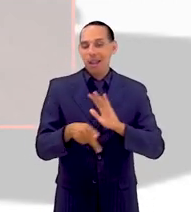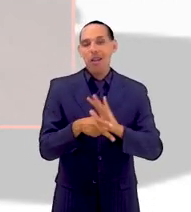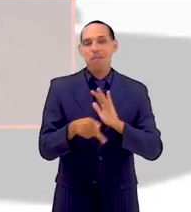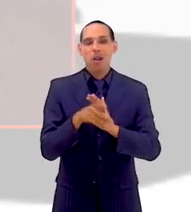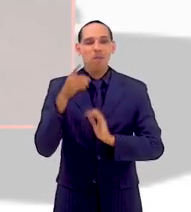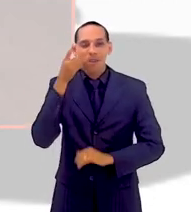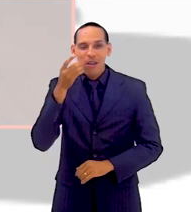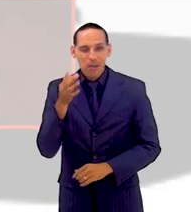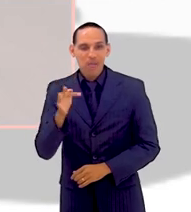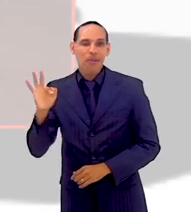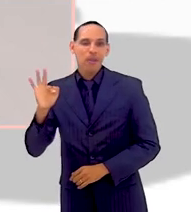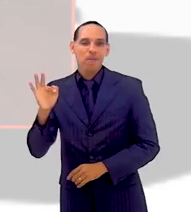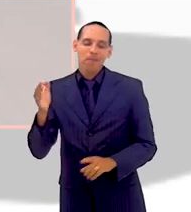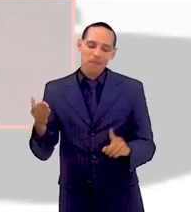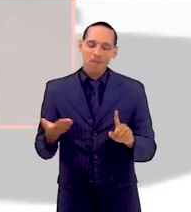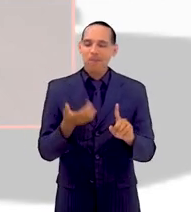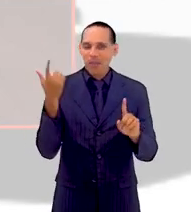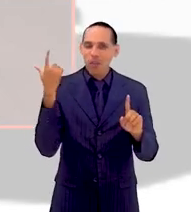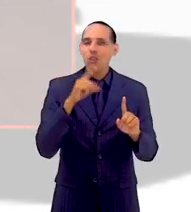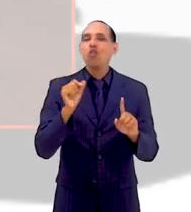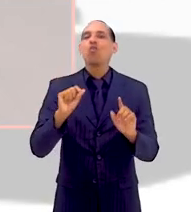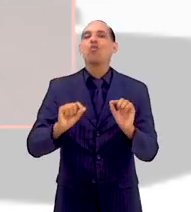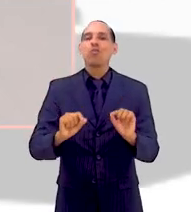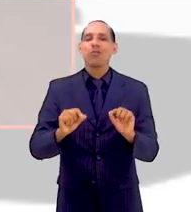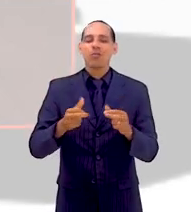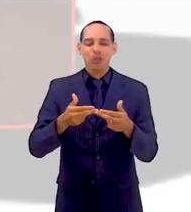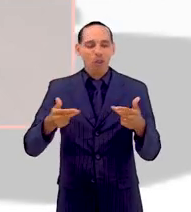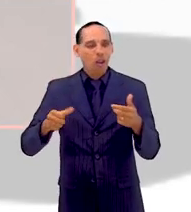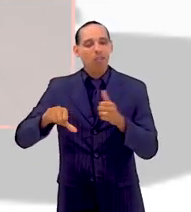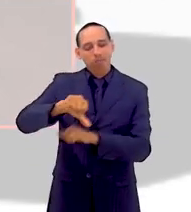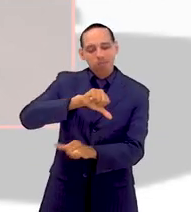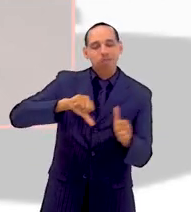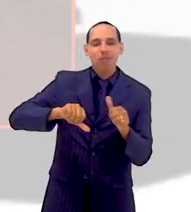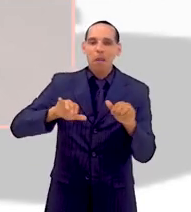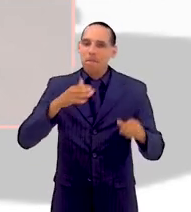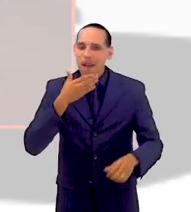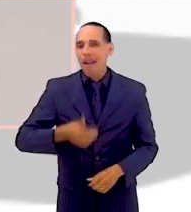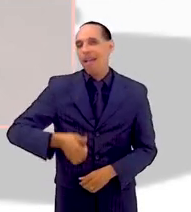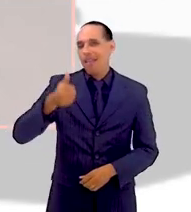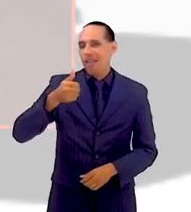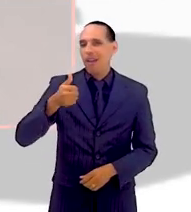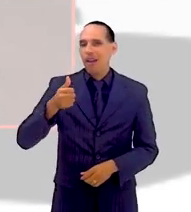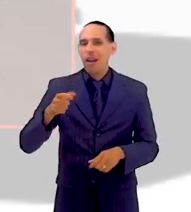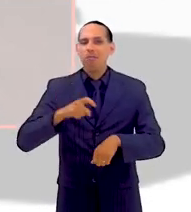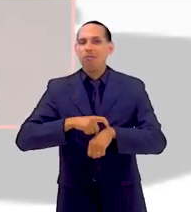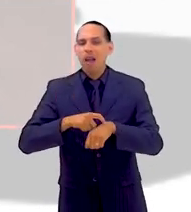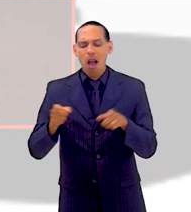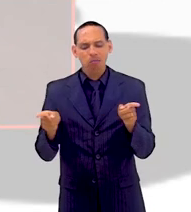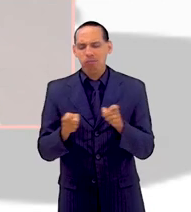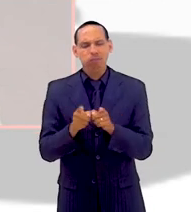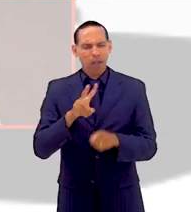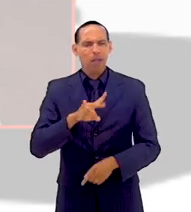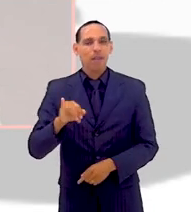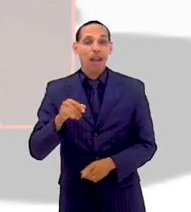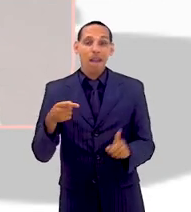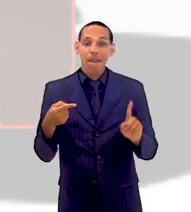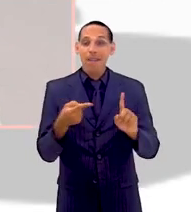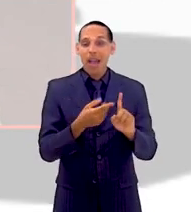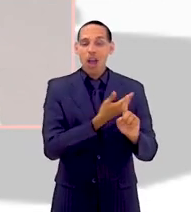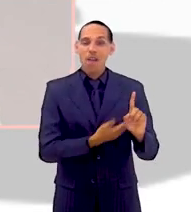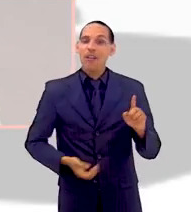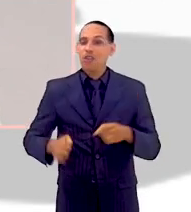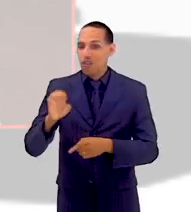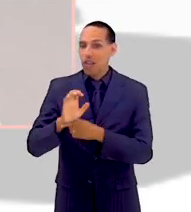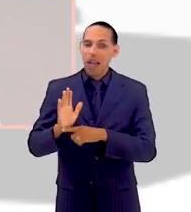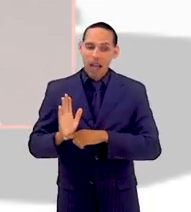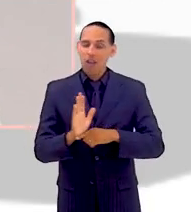deputada federal, nós vamos conseguir aí reverter isso em pouco espaço de tempo. E ela conta, né, decisivamente com o apoio do governo do estado,